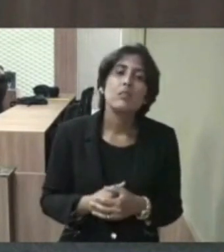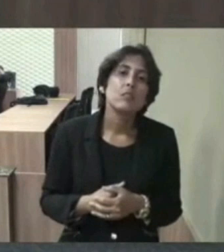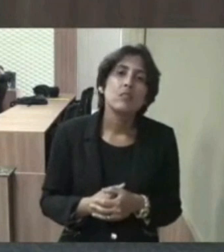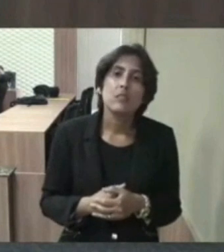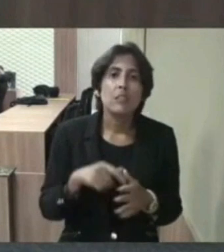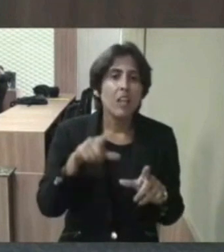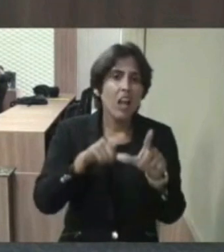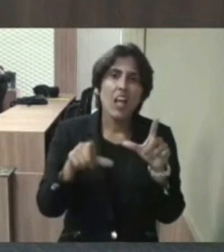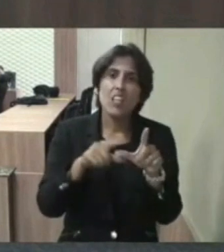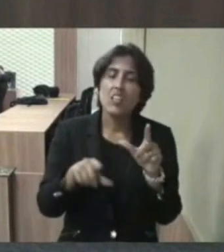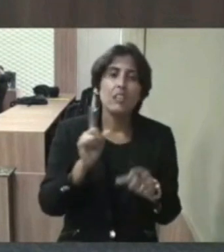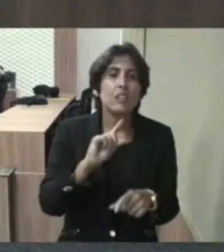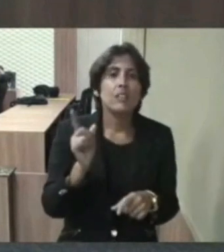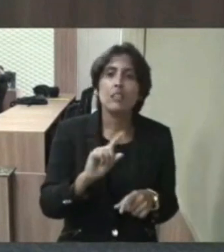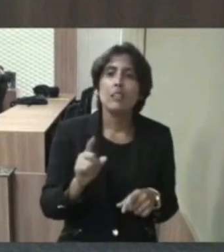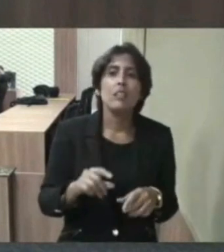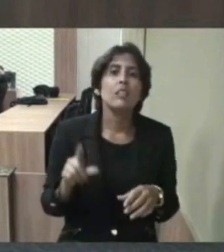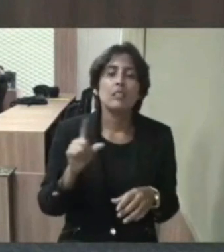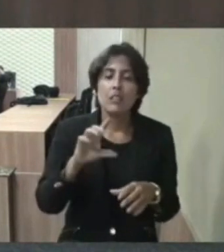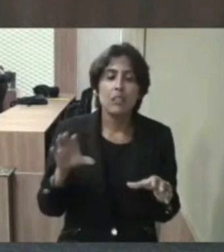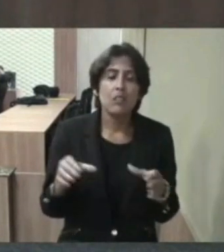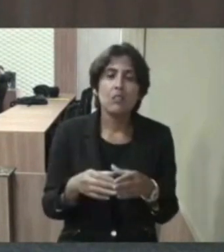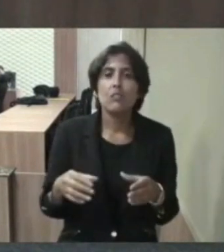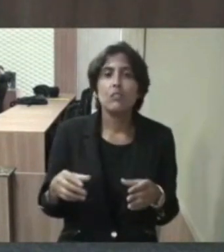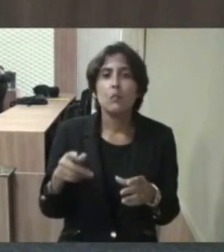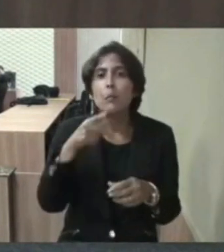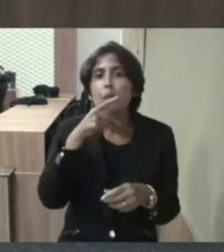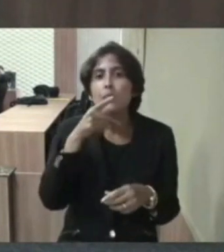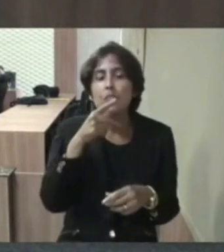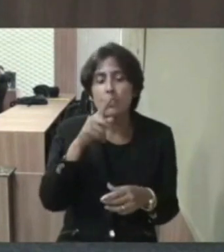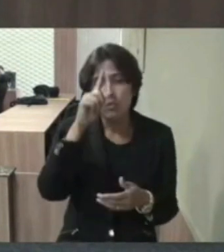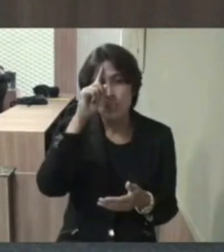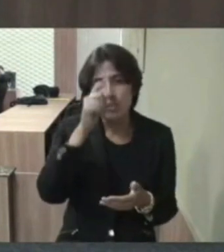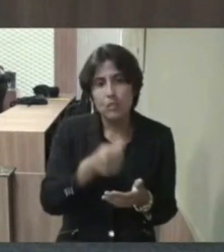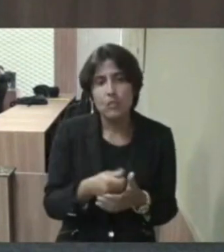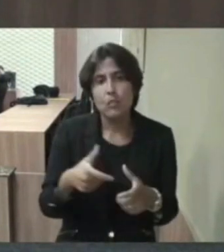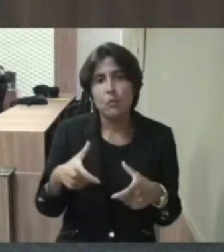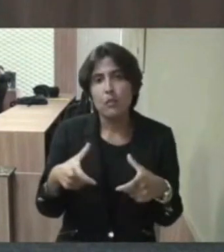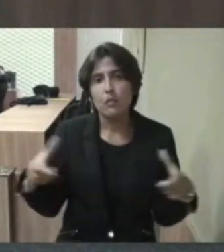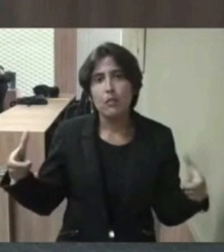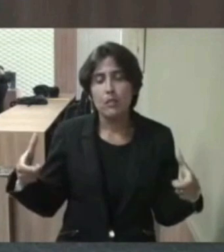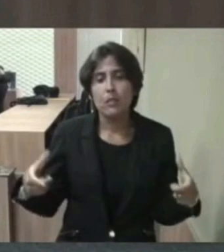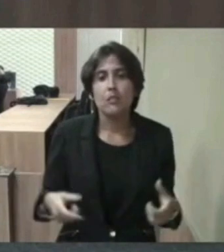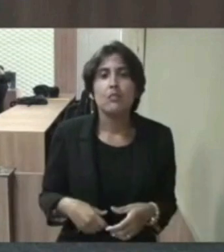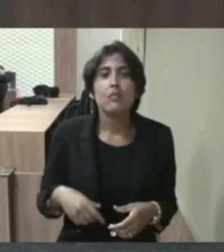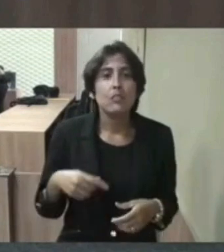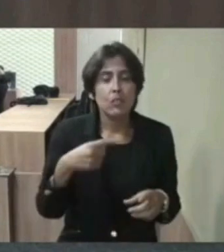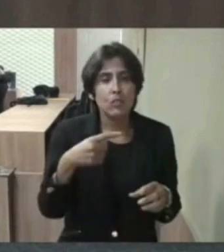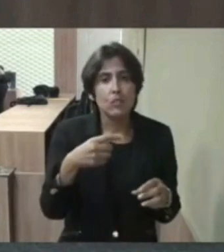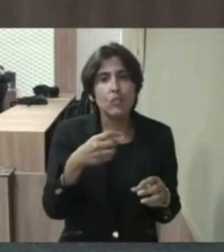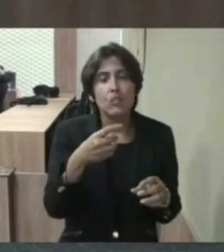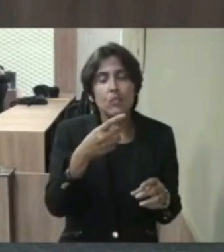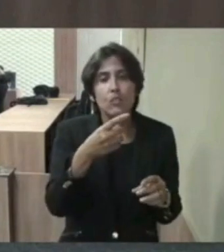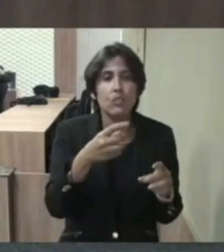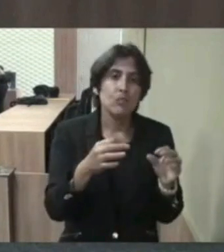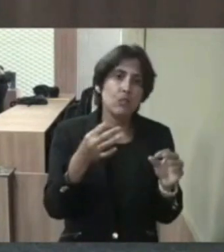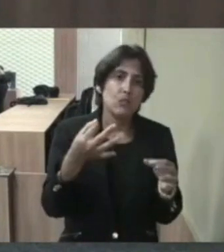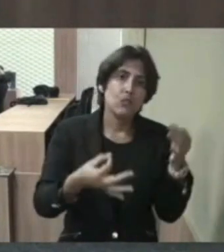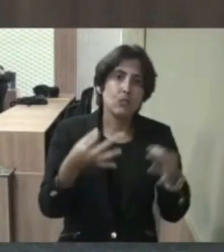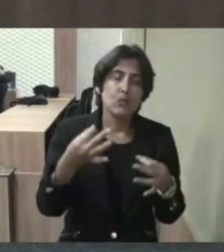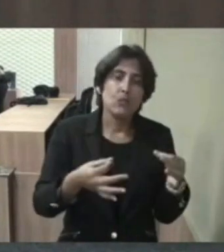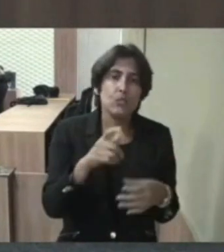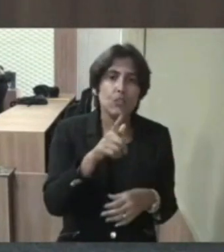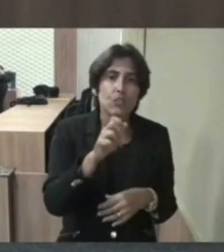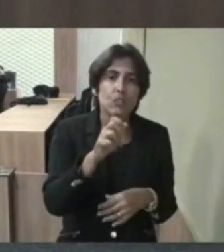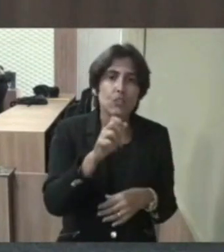para a legenda nem para a formação do coeficiente eleitoral partidário. Decisão por maioria, ficando o juiz Jorge Bamstein Lima para lavrar